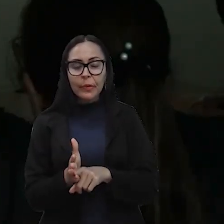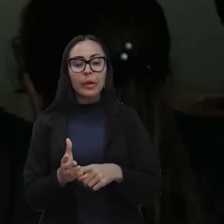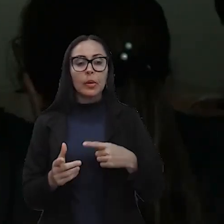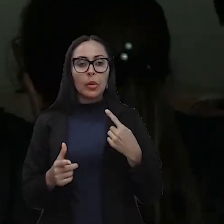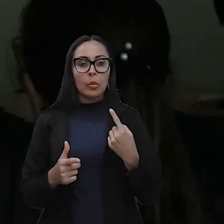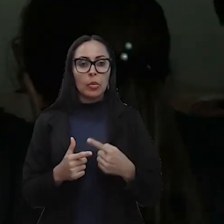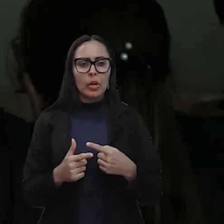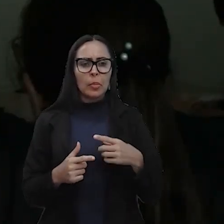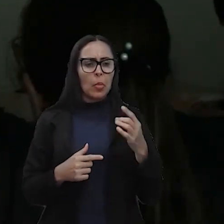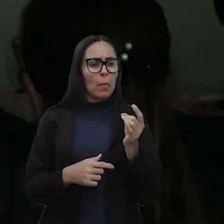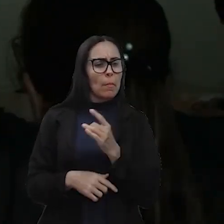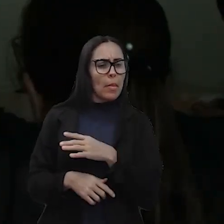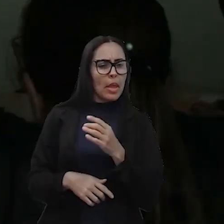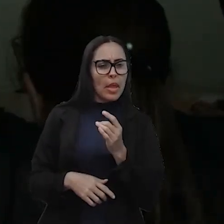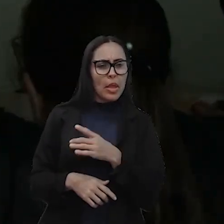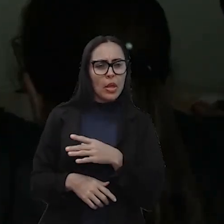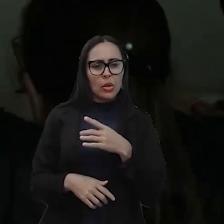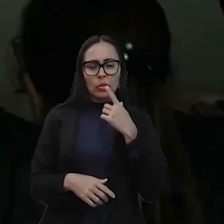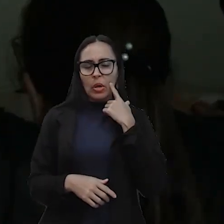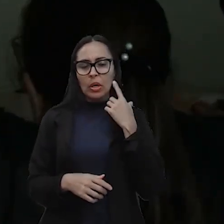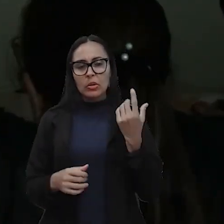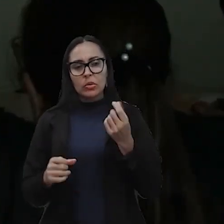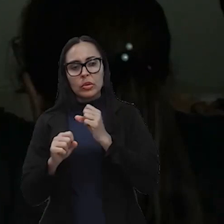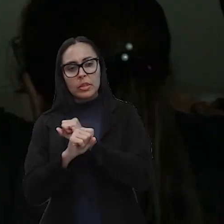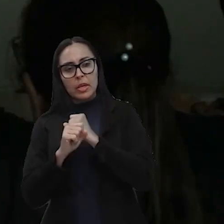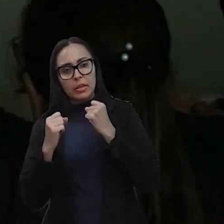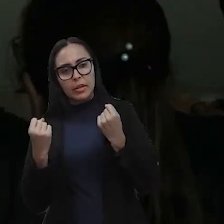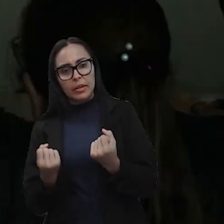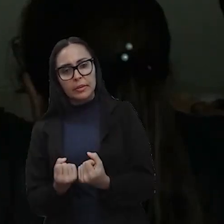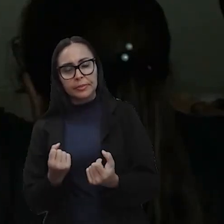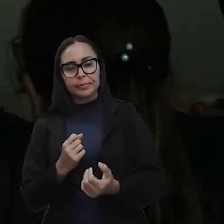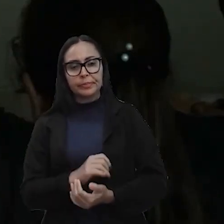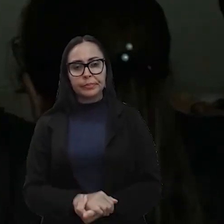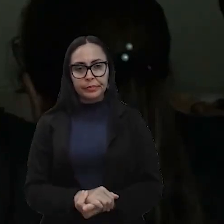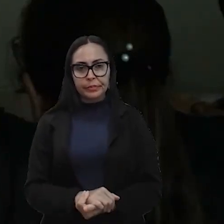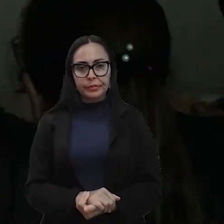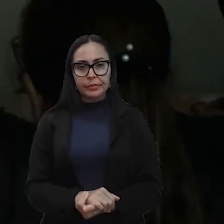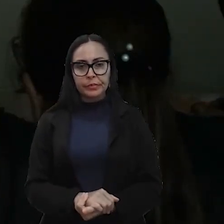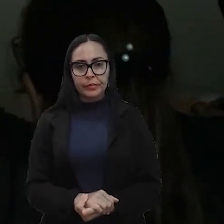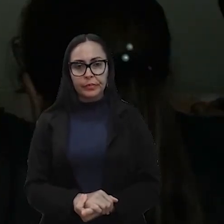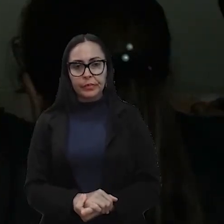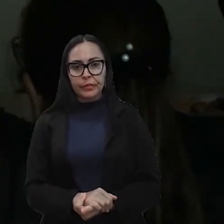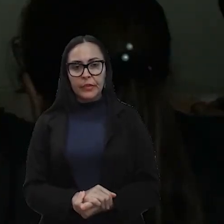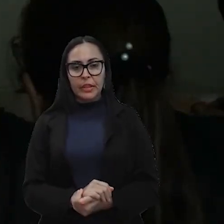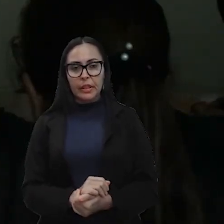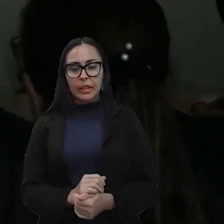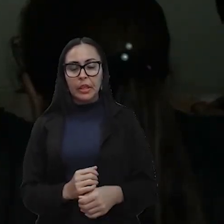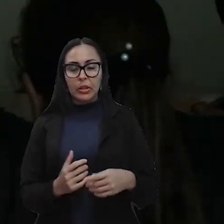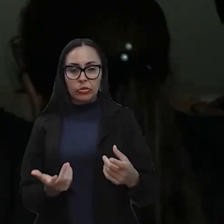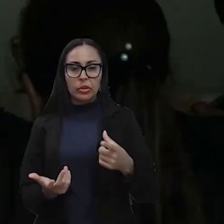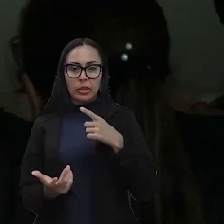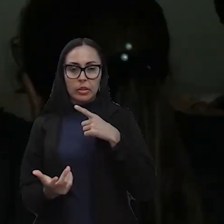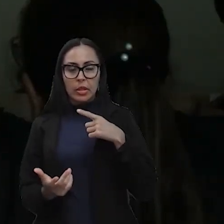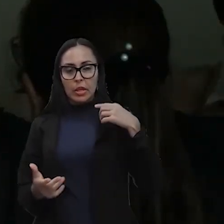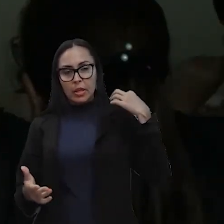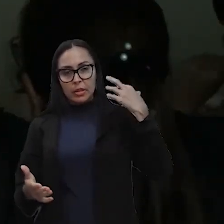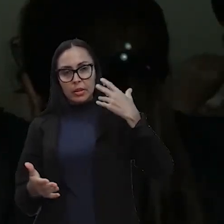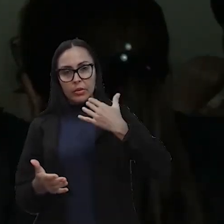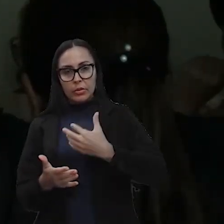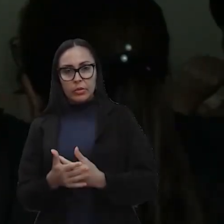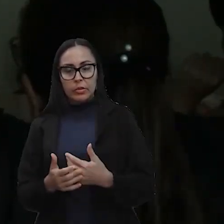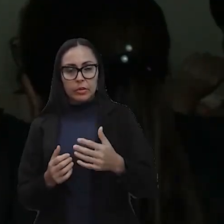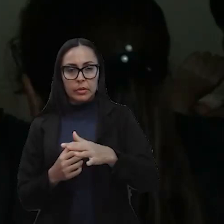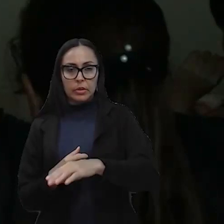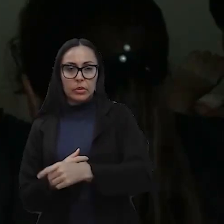de sociedade, por muitas coisas. Então, assim, o número mais significante que a gente tem até hoje é esse aqui, que é de 2018. Vê só,